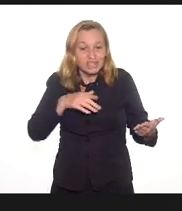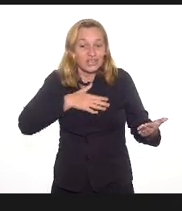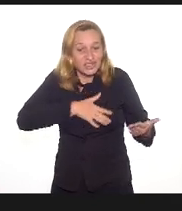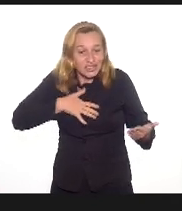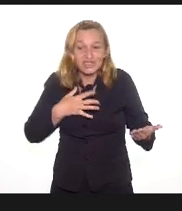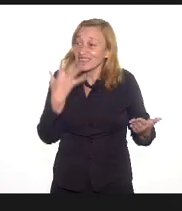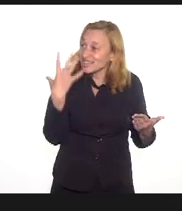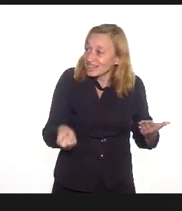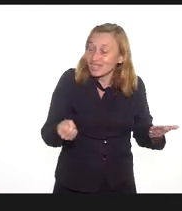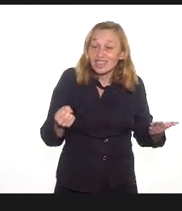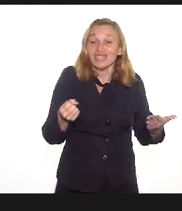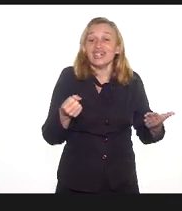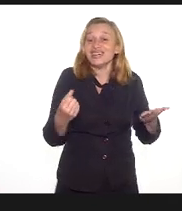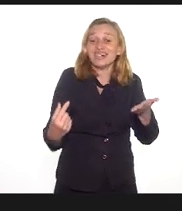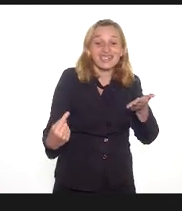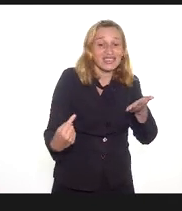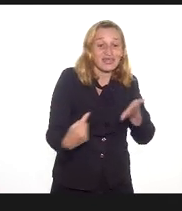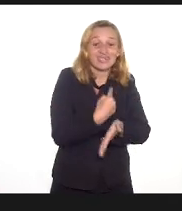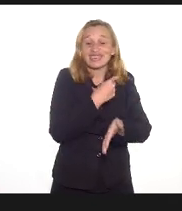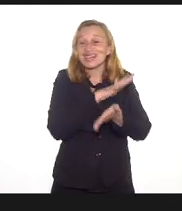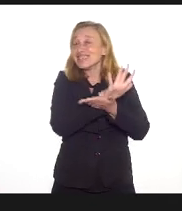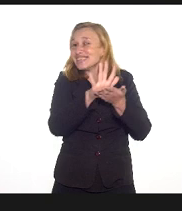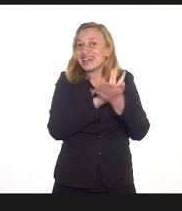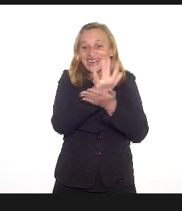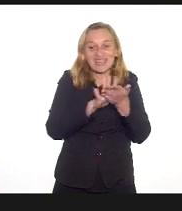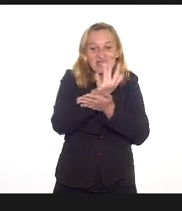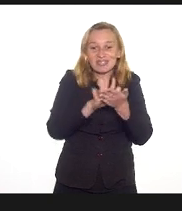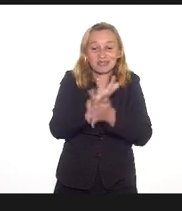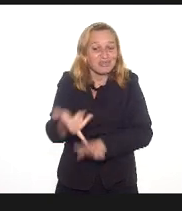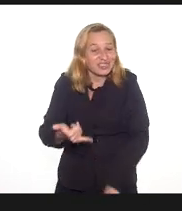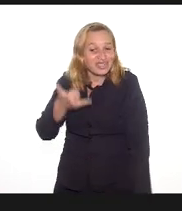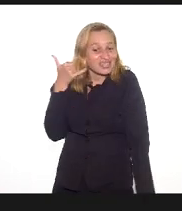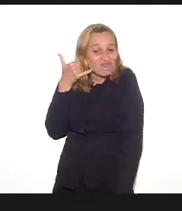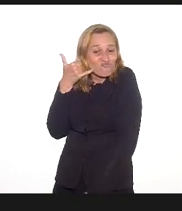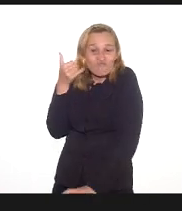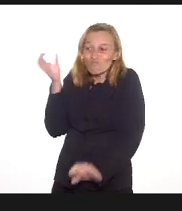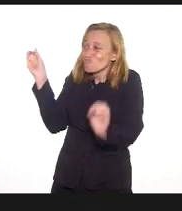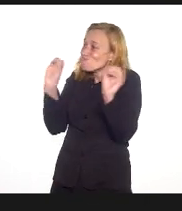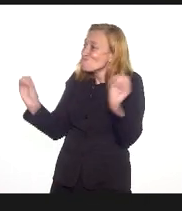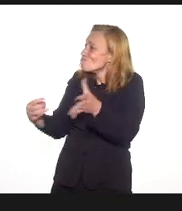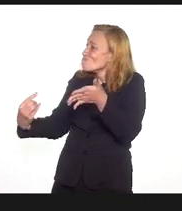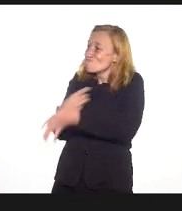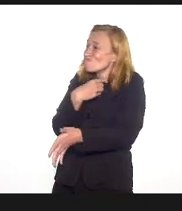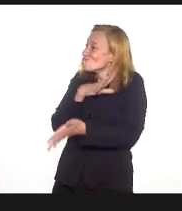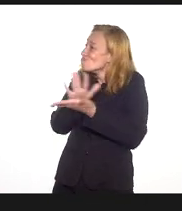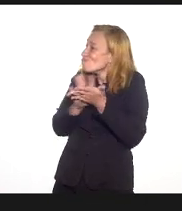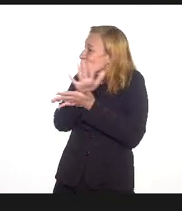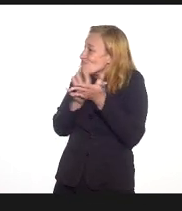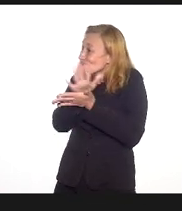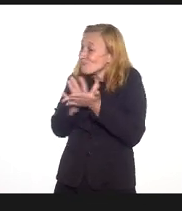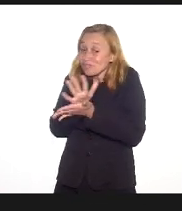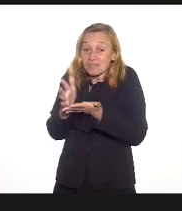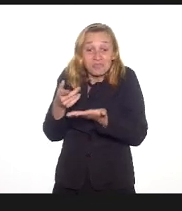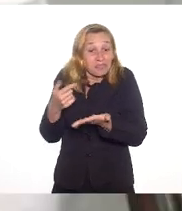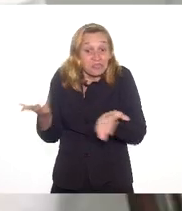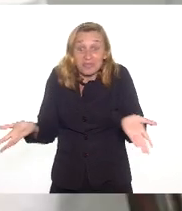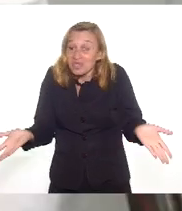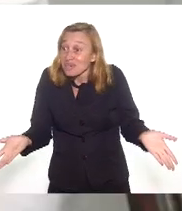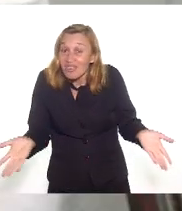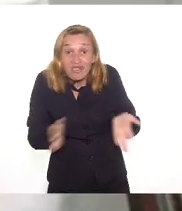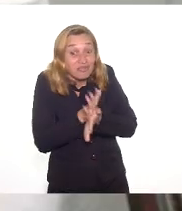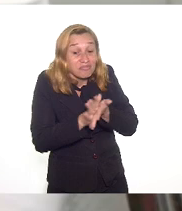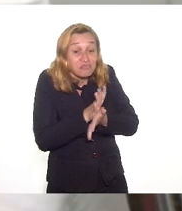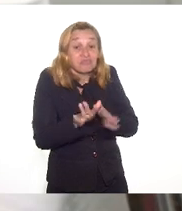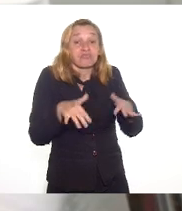aceitou sem ter recebido nada, nenhuma ligação, ninguém perguntou, ninguém disse se eu queria...